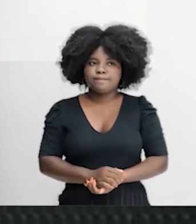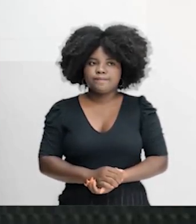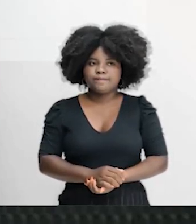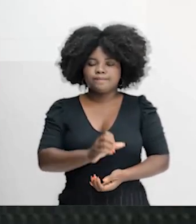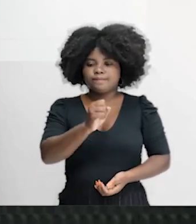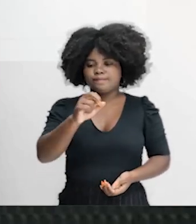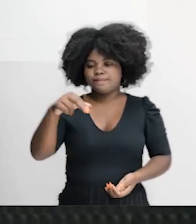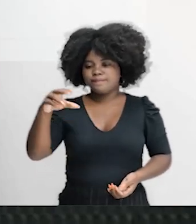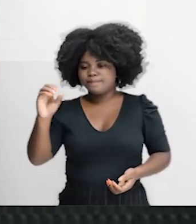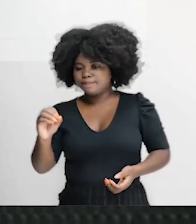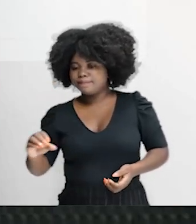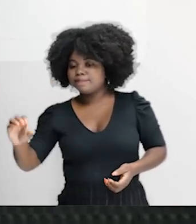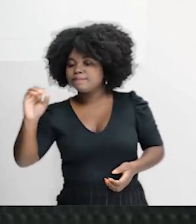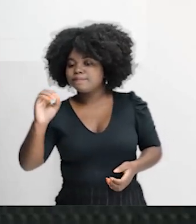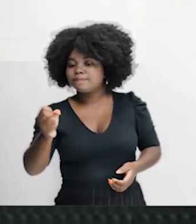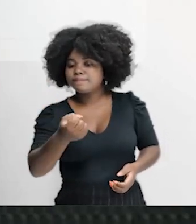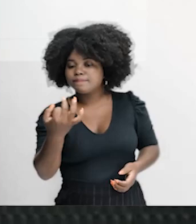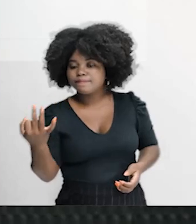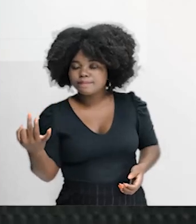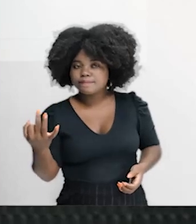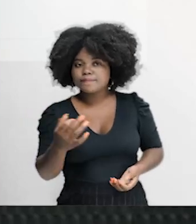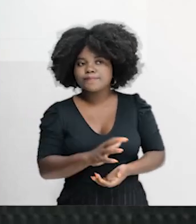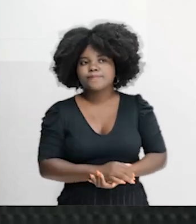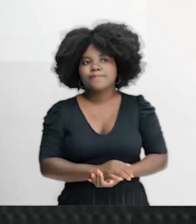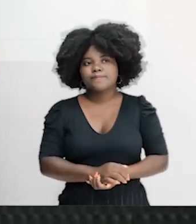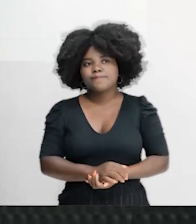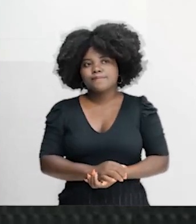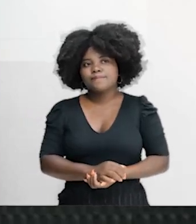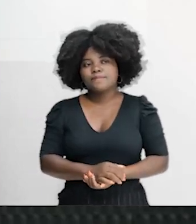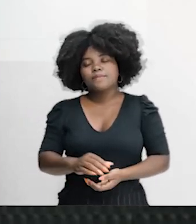o seno de zero? O seno de zero é zero.